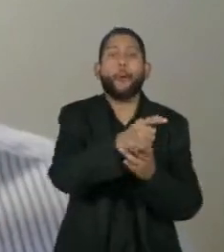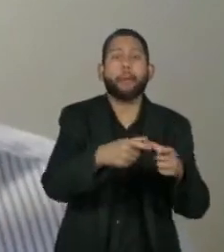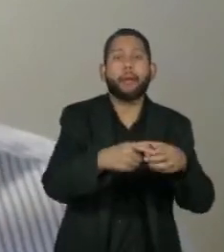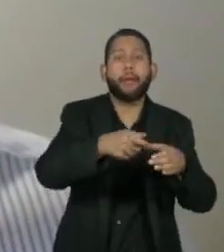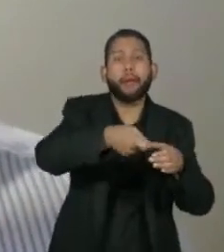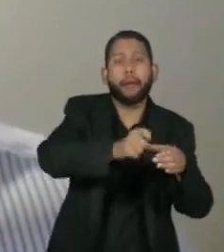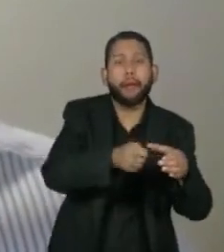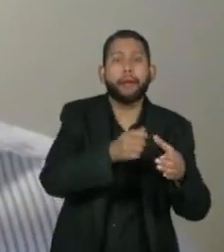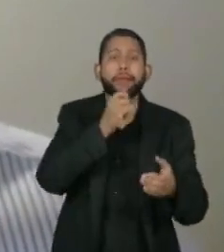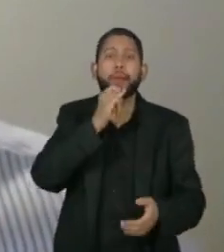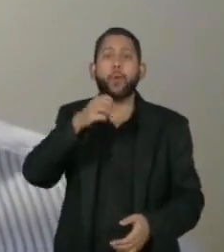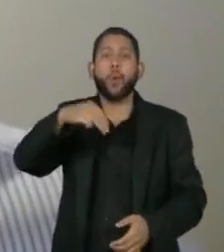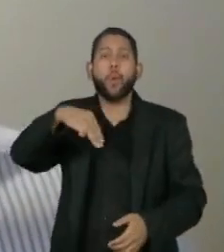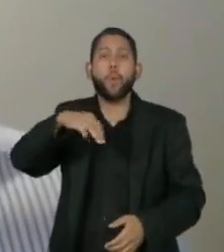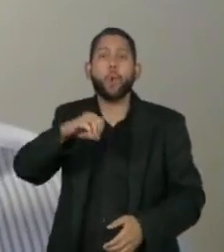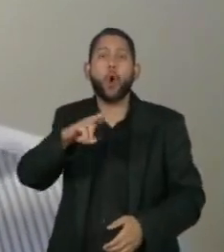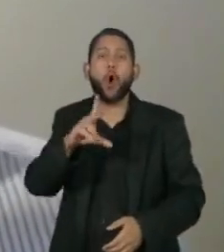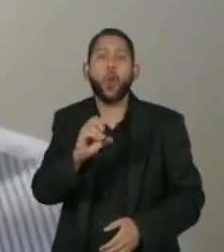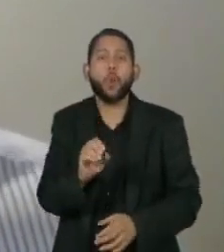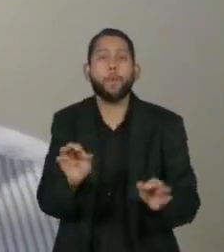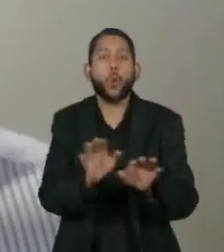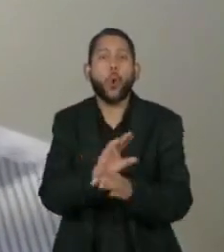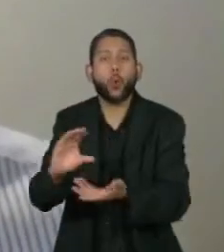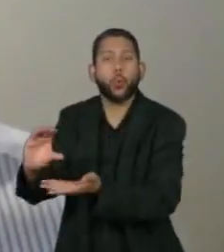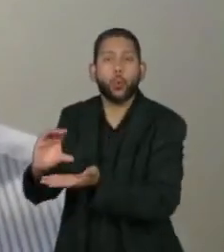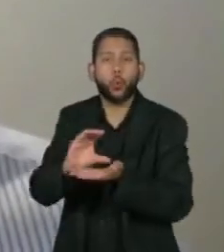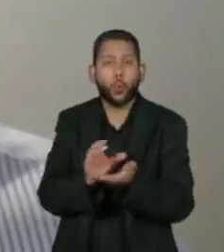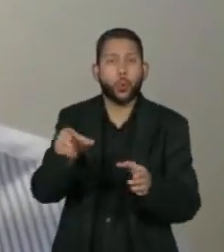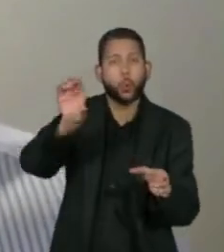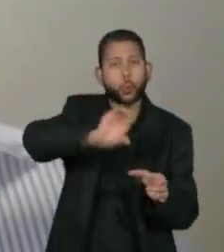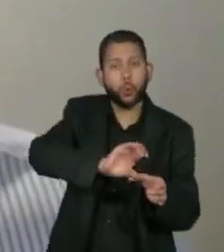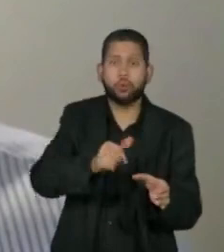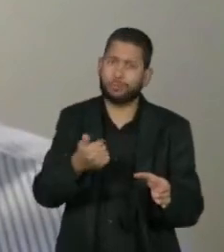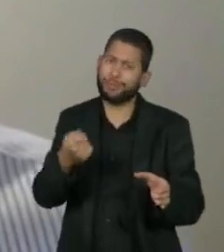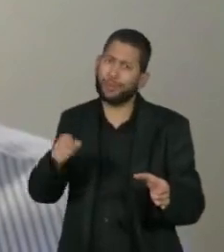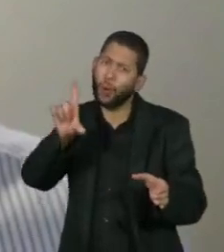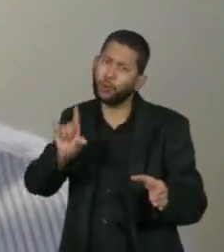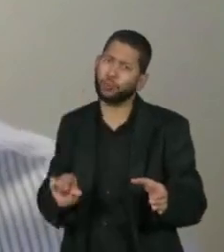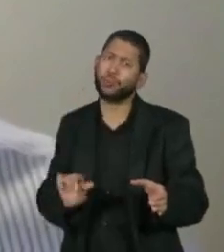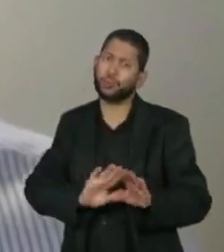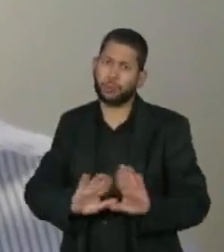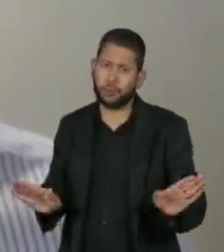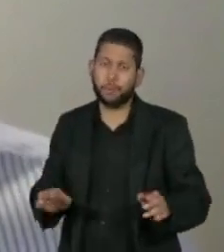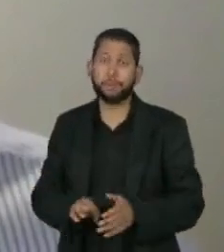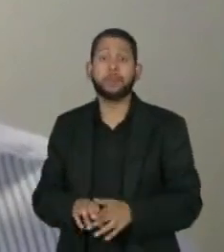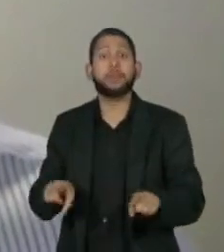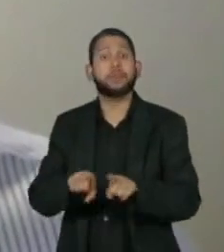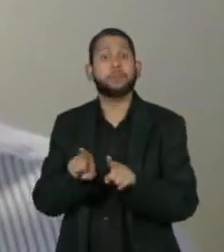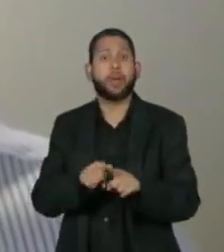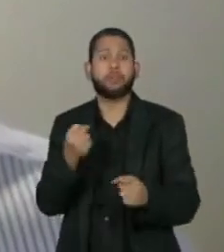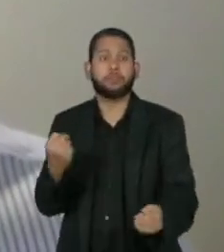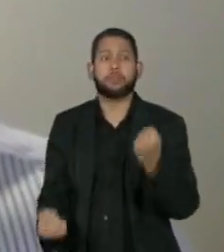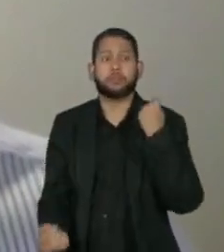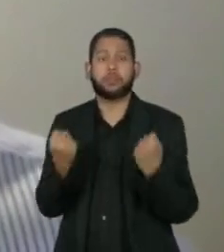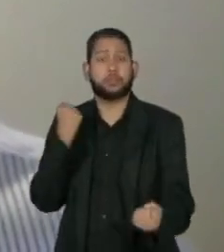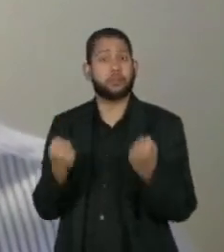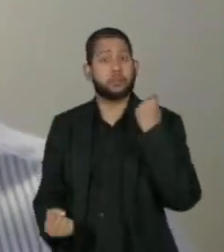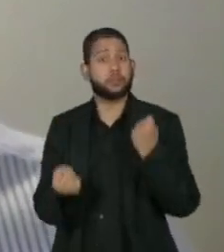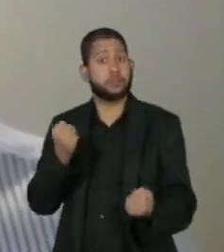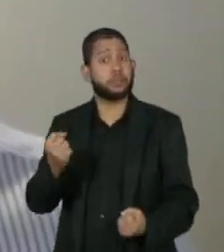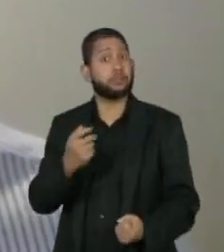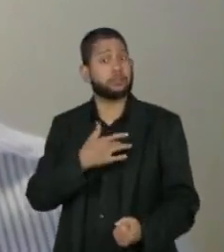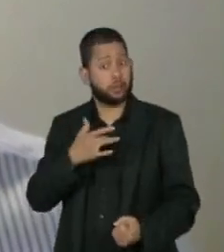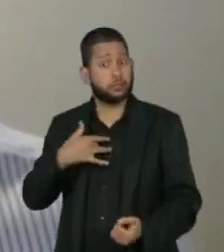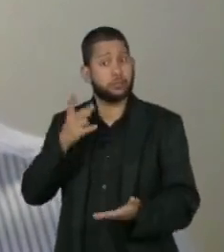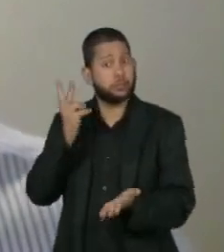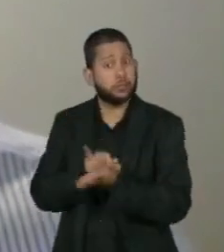sódio, molhos prontos, por exemplo. Então, tem que se reduzir isso de uma maneira importante. Atividade física regular, é